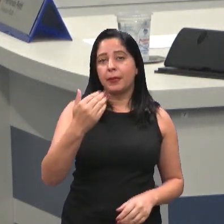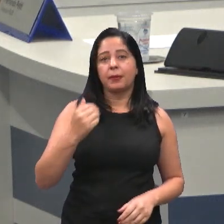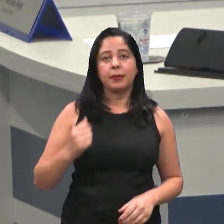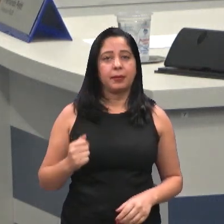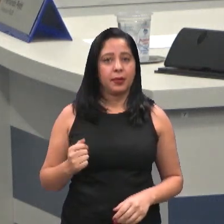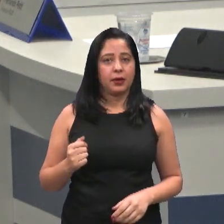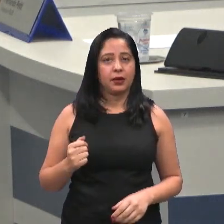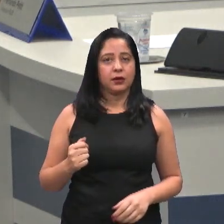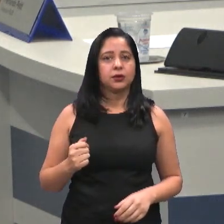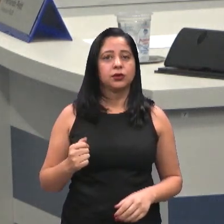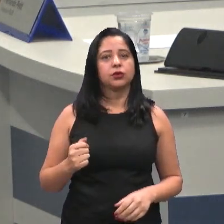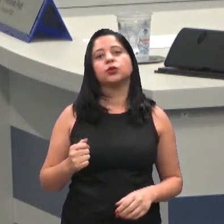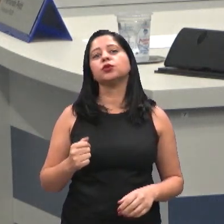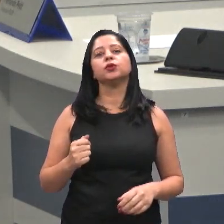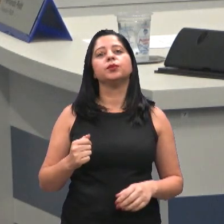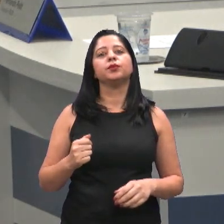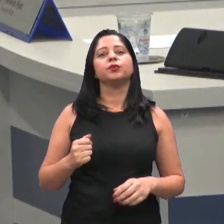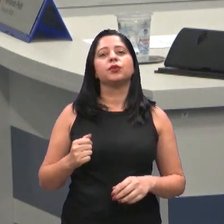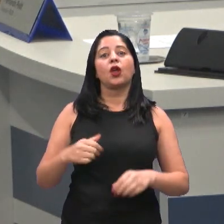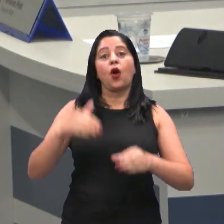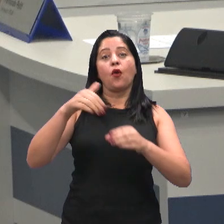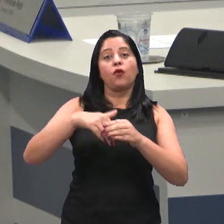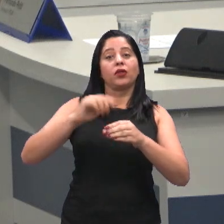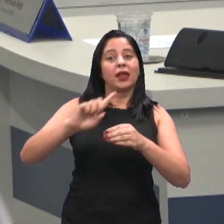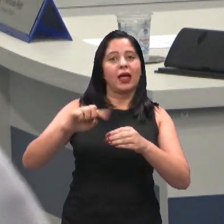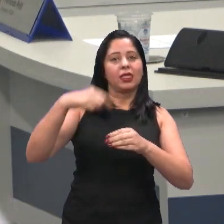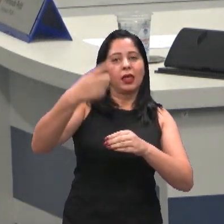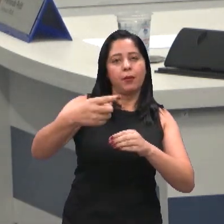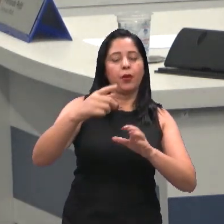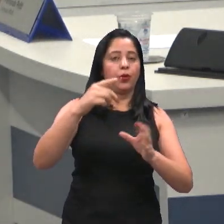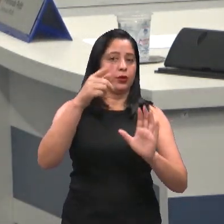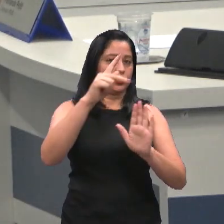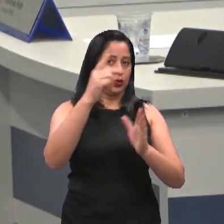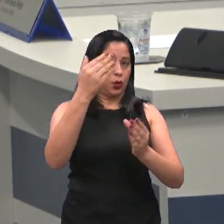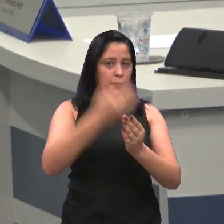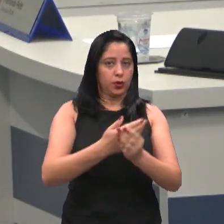o adiamento por uma sessão dos seguintes processos: do processo